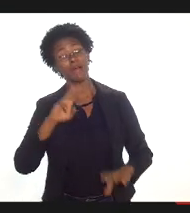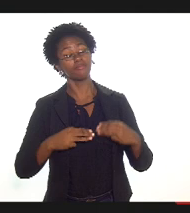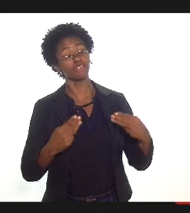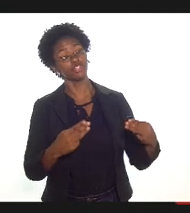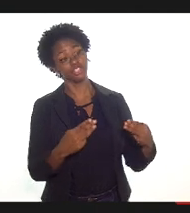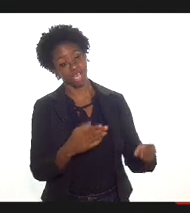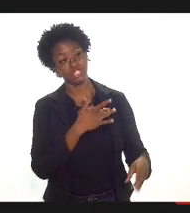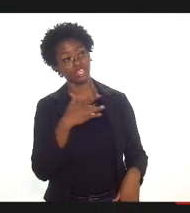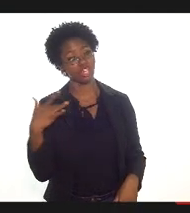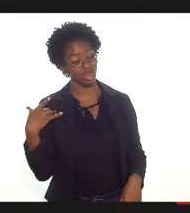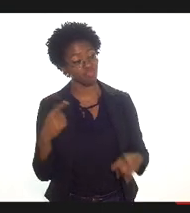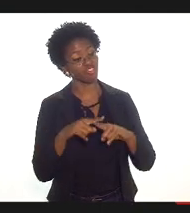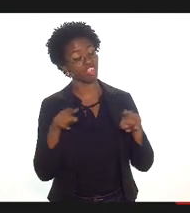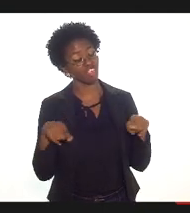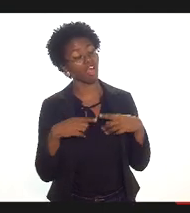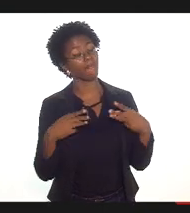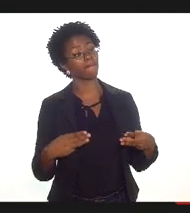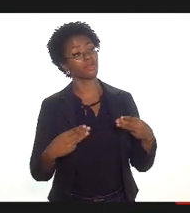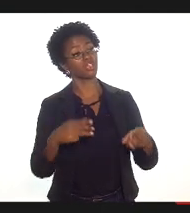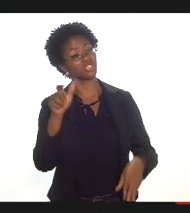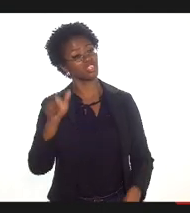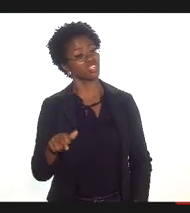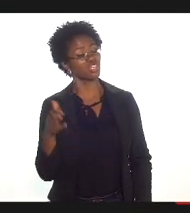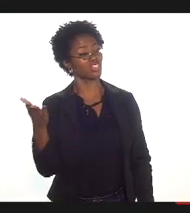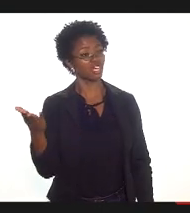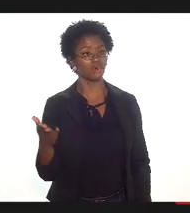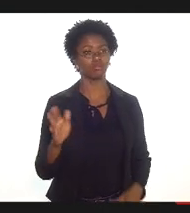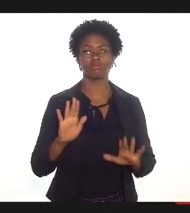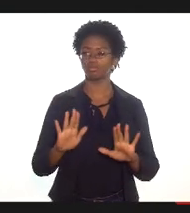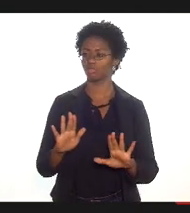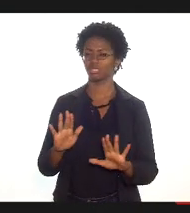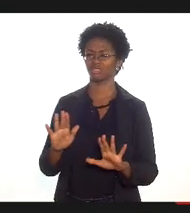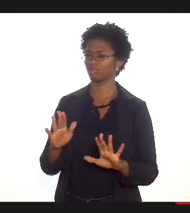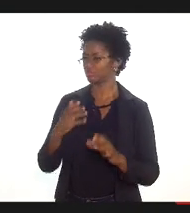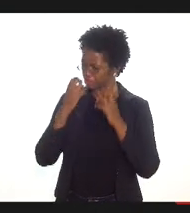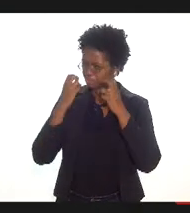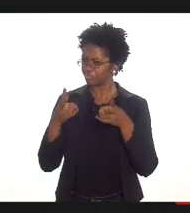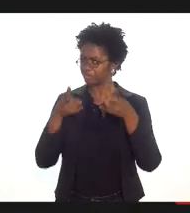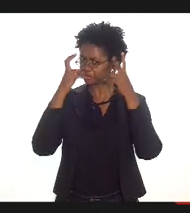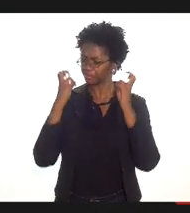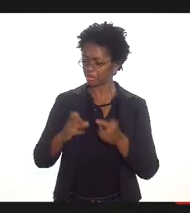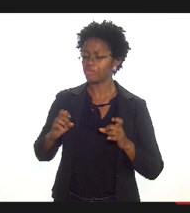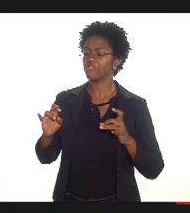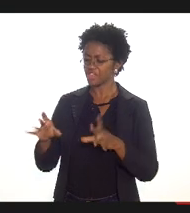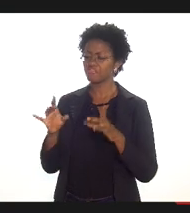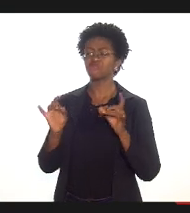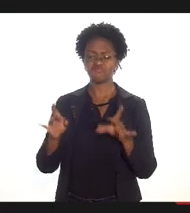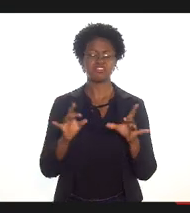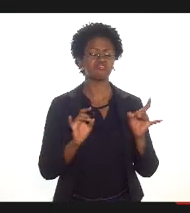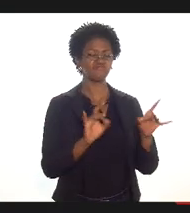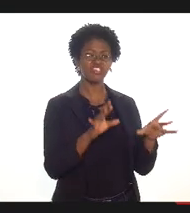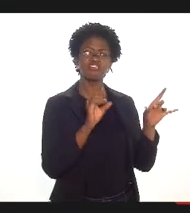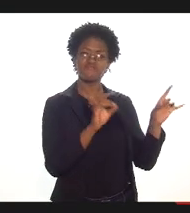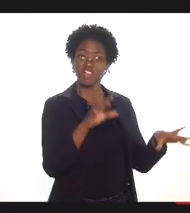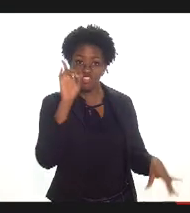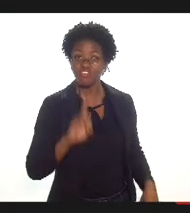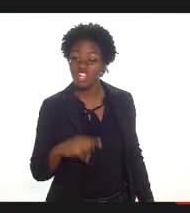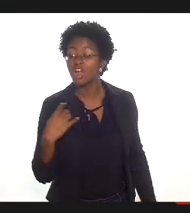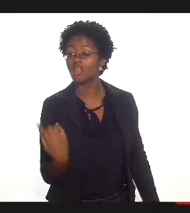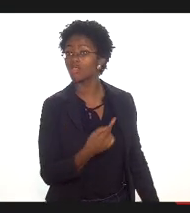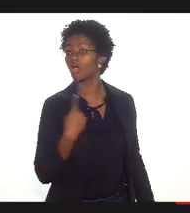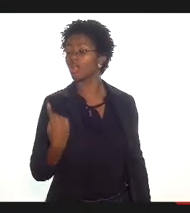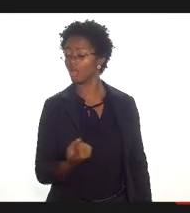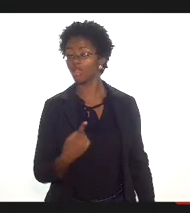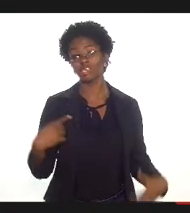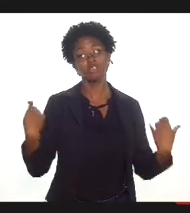gabinete de ministros. Enquanto isso, a privatização está avançando sobre os nossos leitos, que são leitos que